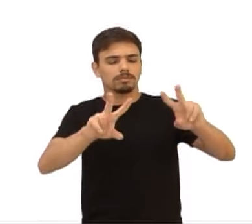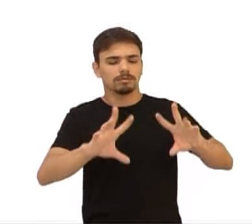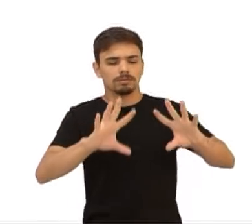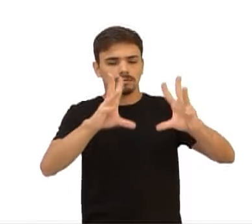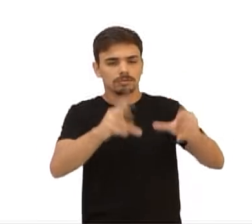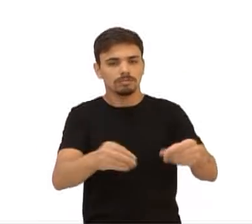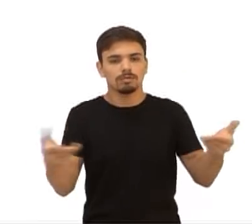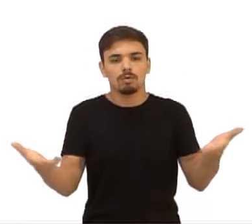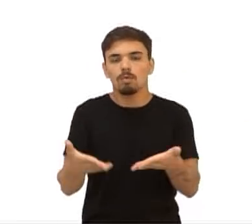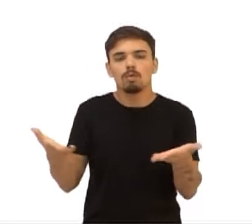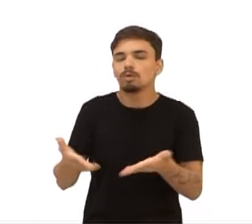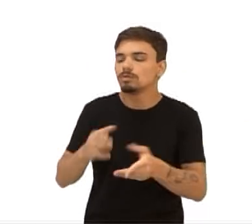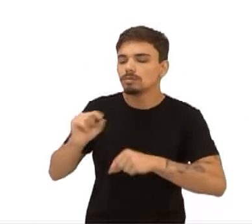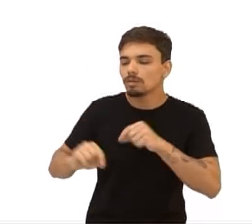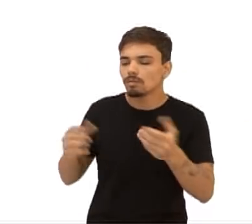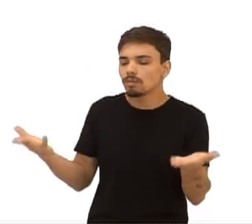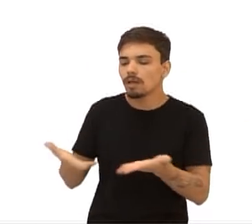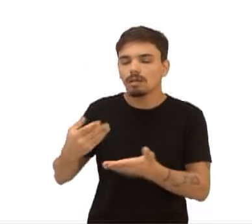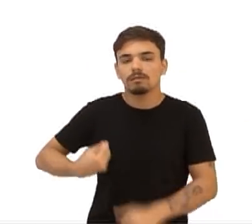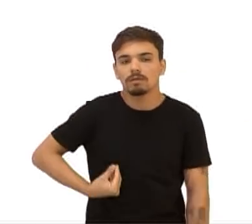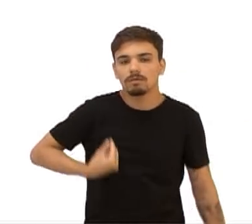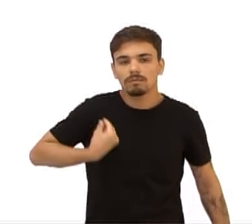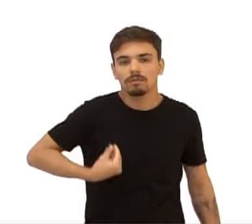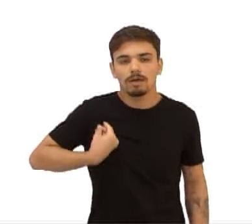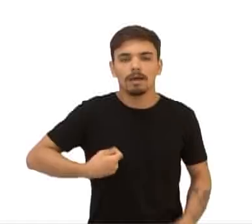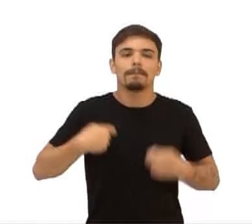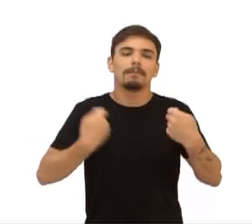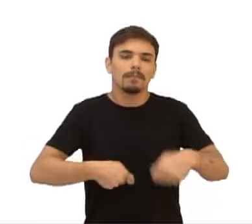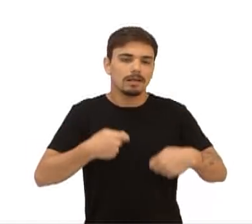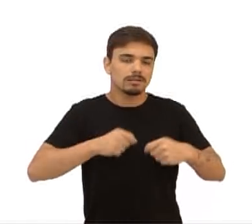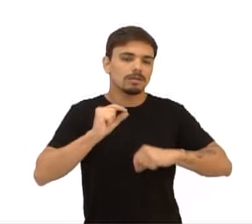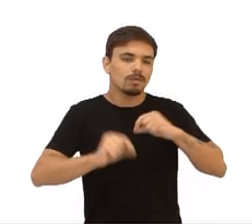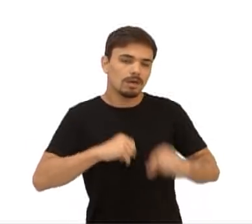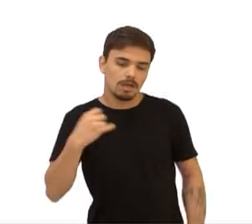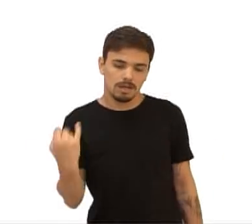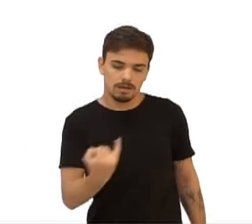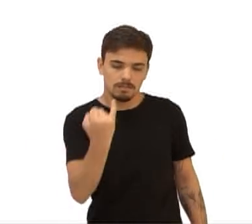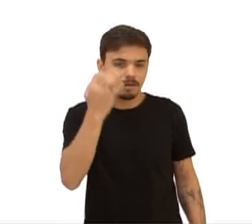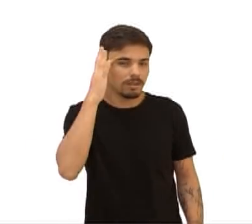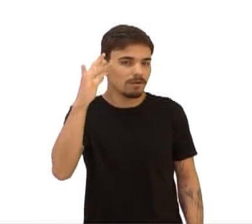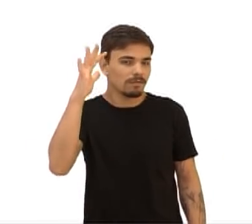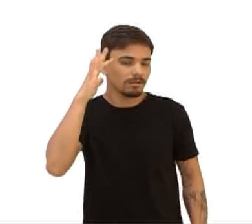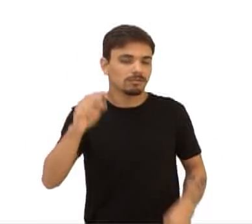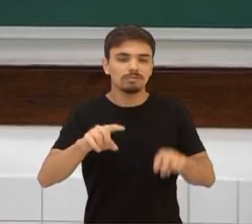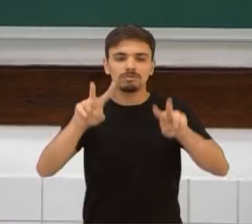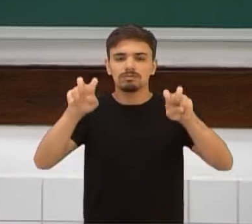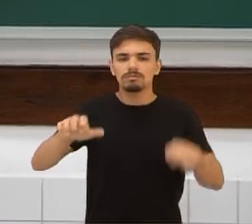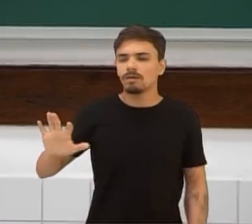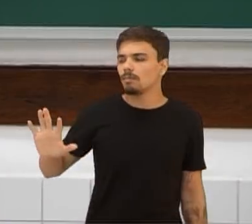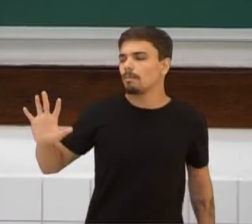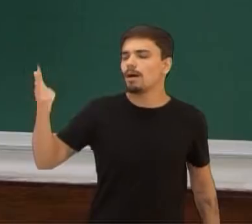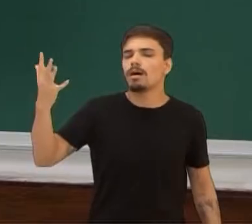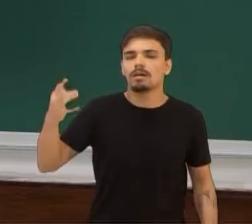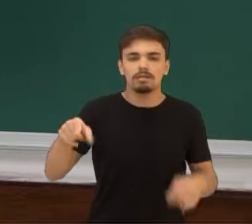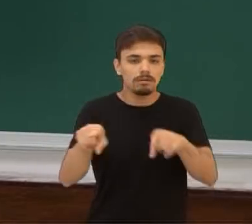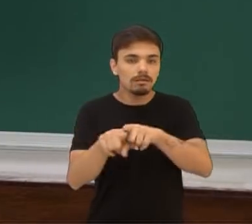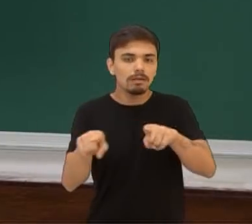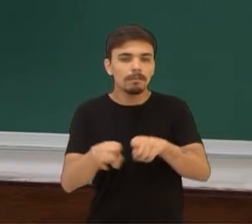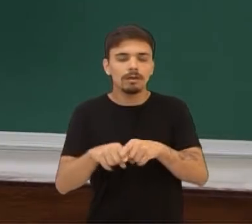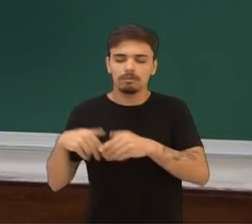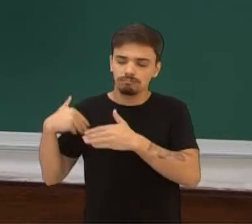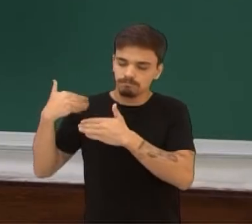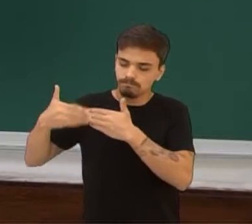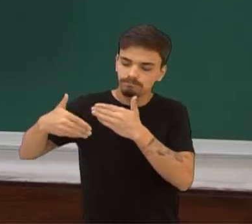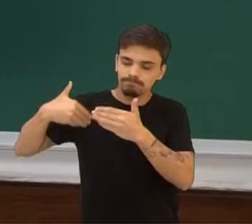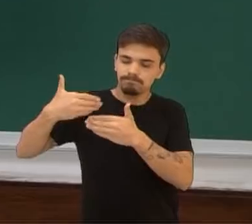presente que vivemos, é importante nós termos uma reflexão sobre os fatos e os processos